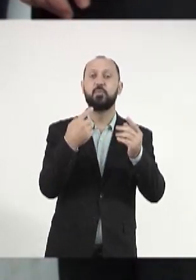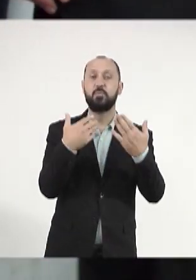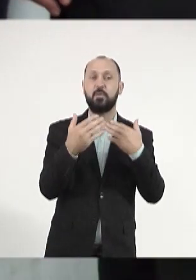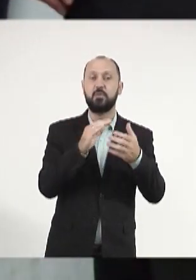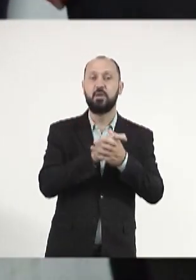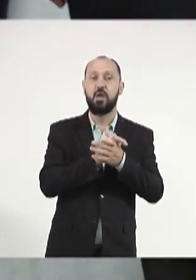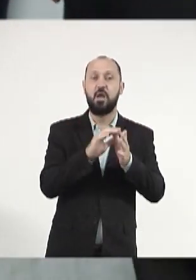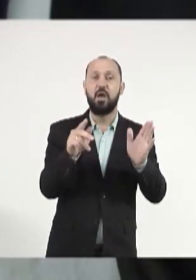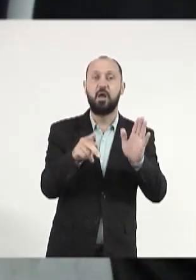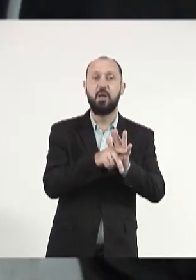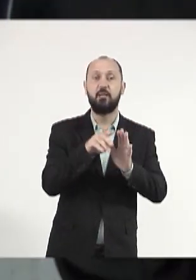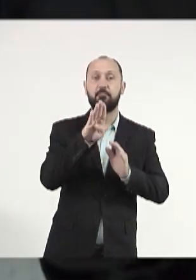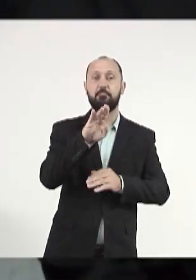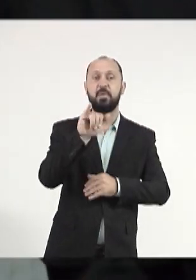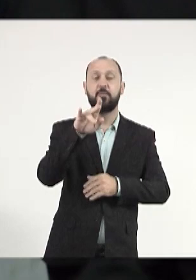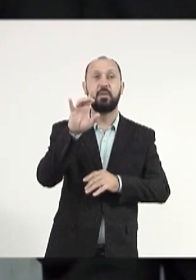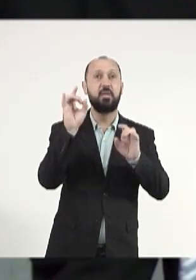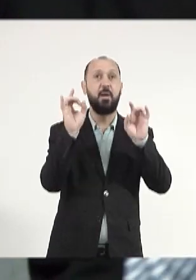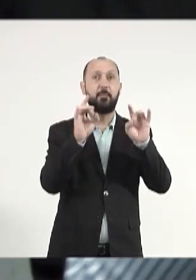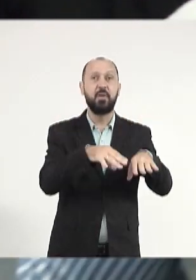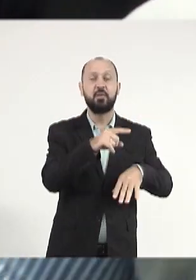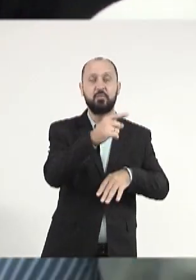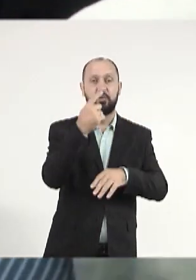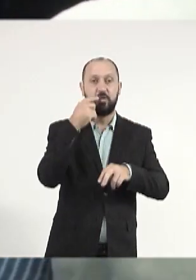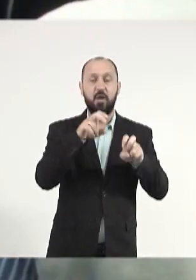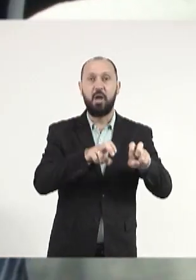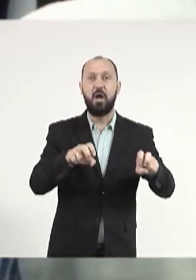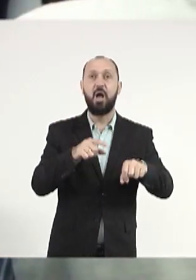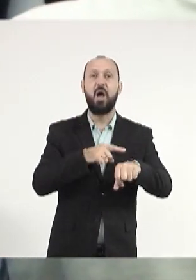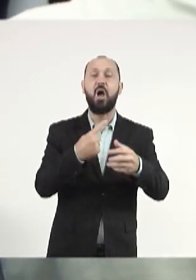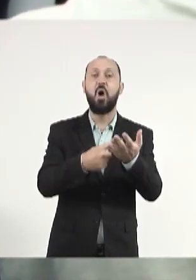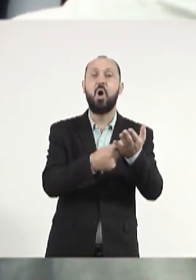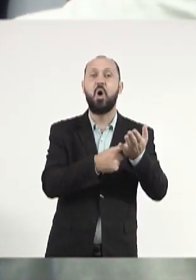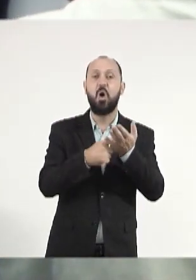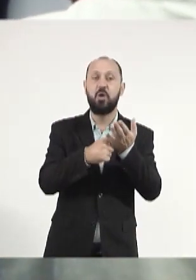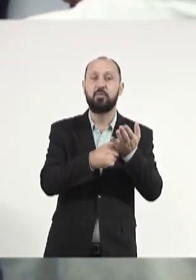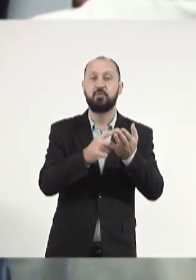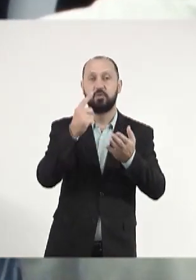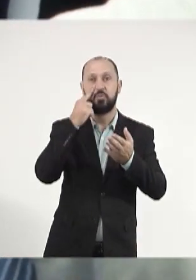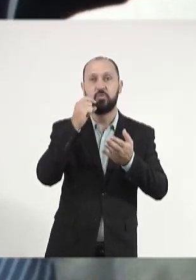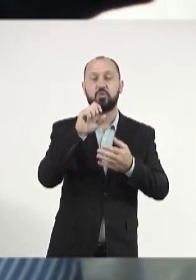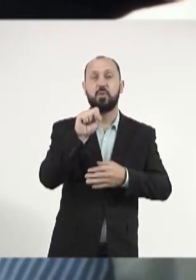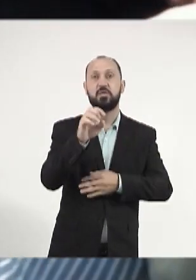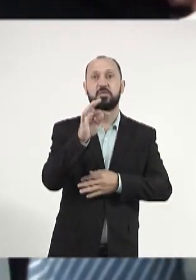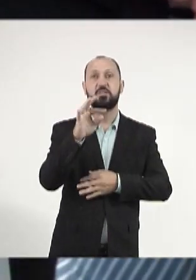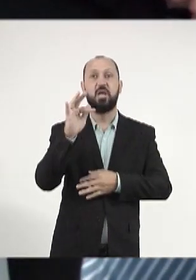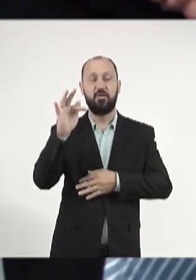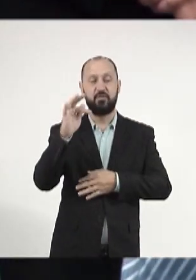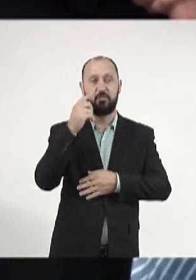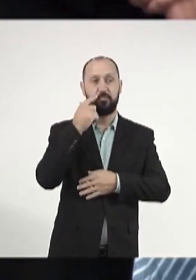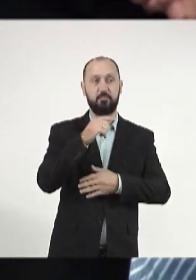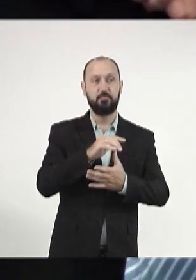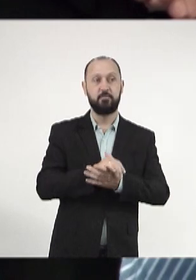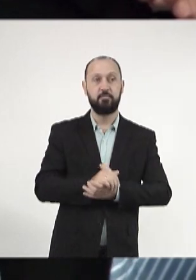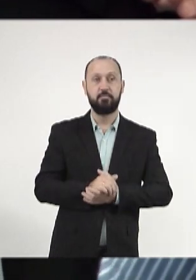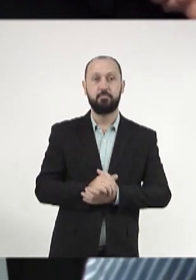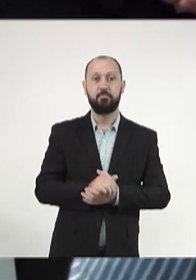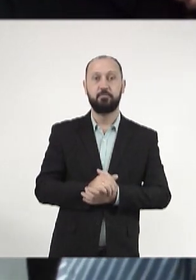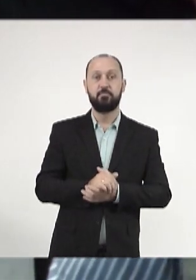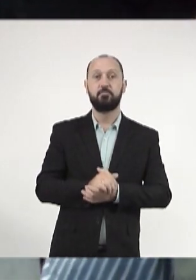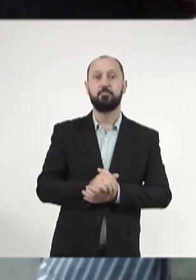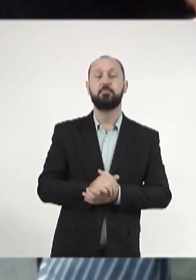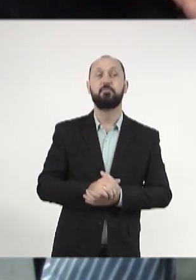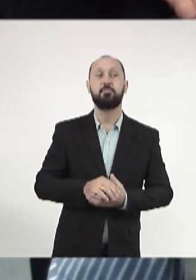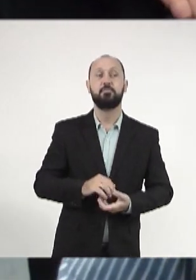debate, a própria BIP que abandonou a mesa de negociação e de conciliação do Supremo Tribunal Federal. A PIB. A